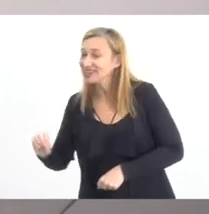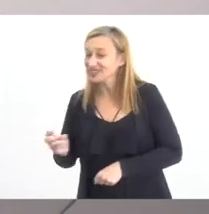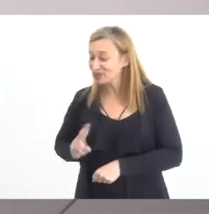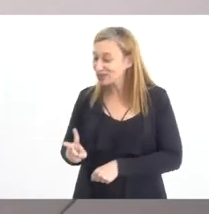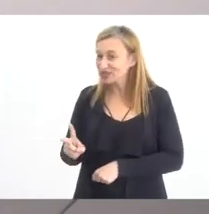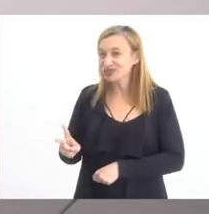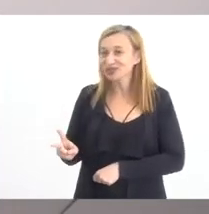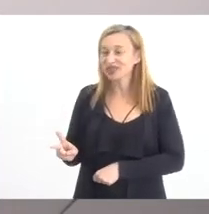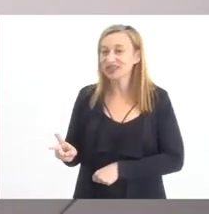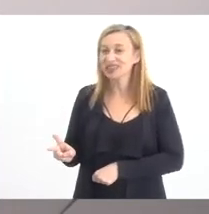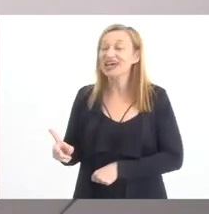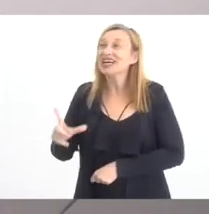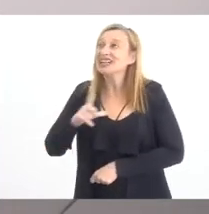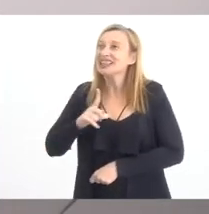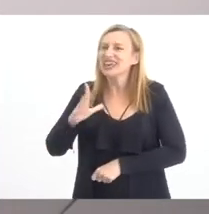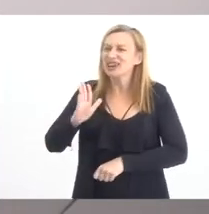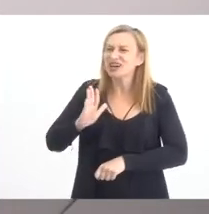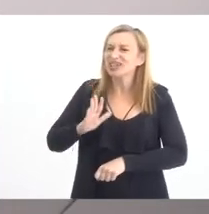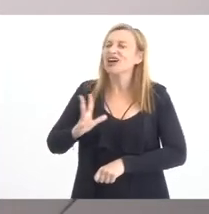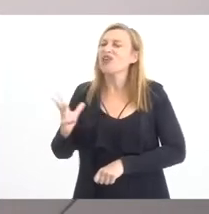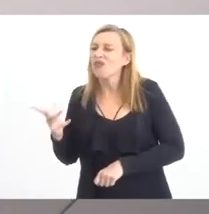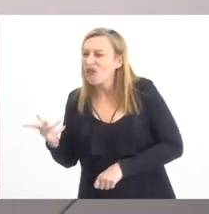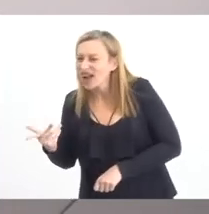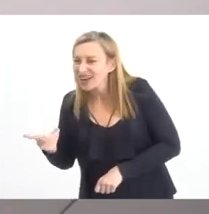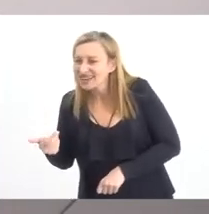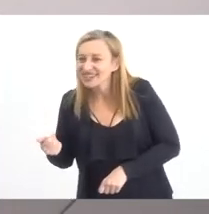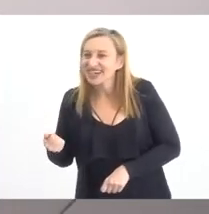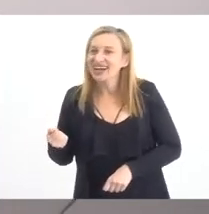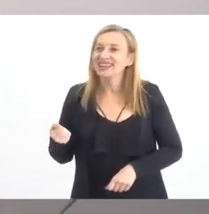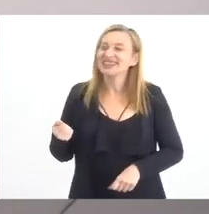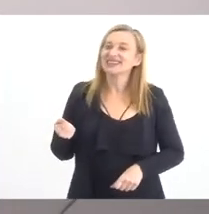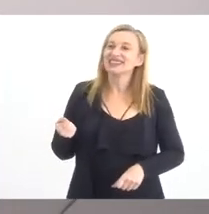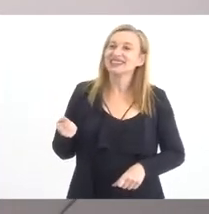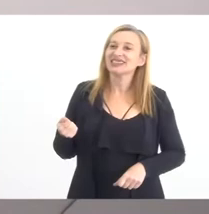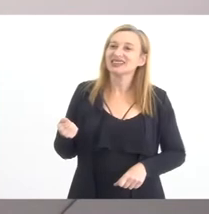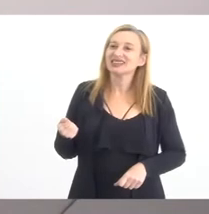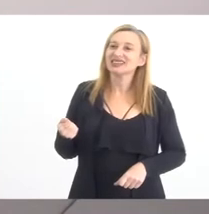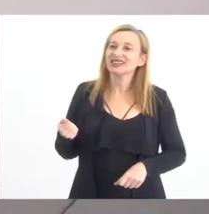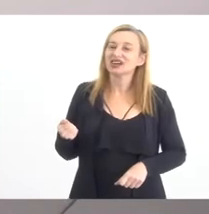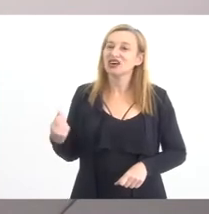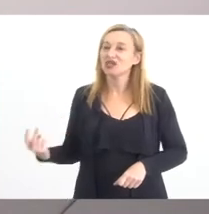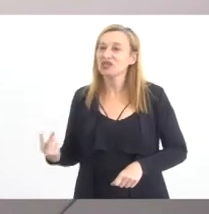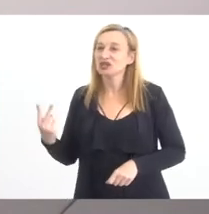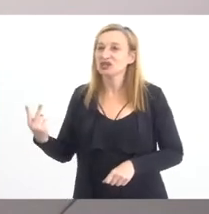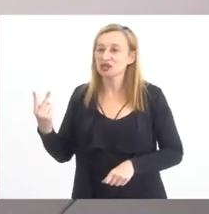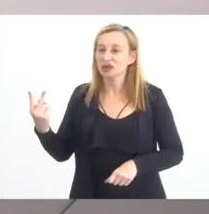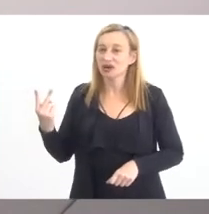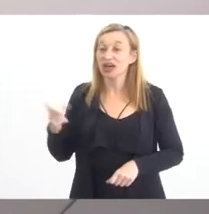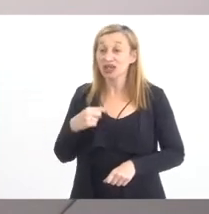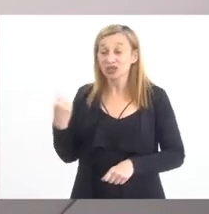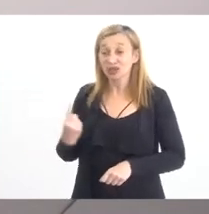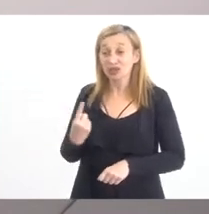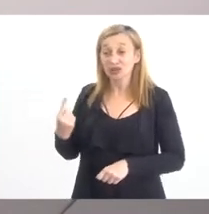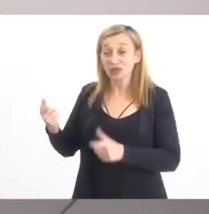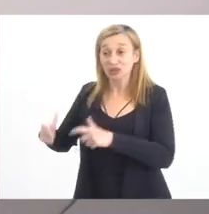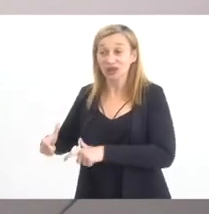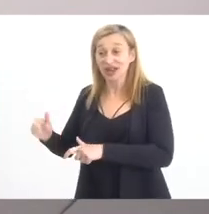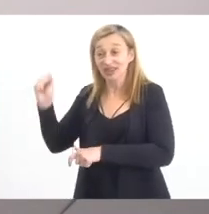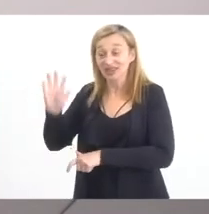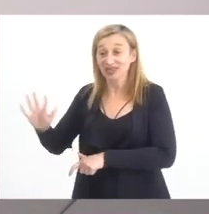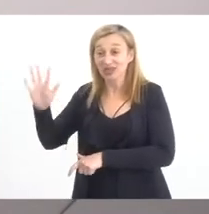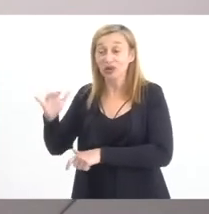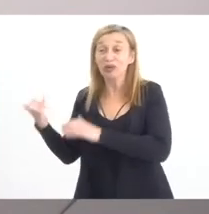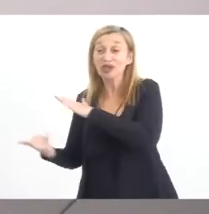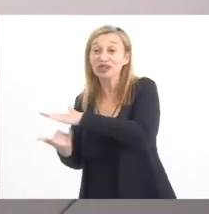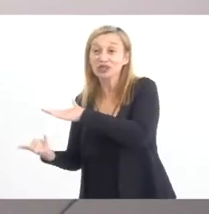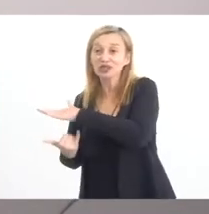existindo, tenha tanta qualidade e tanta consideração em nosso território nacional com uma